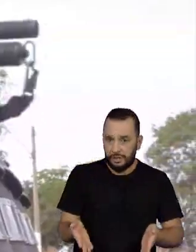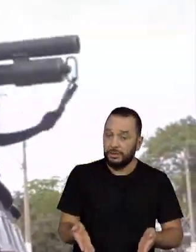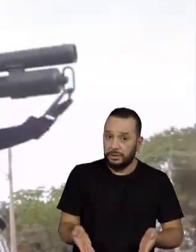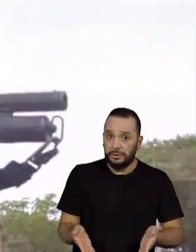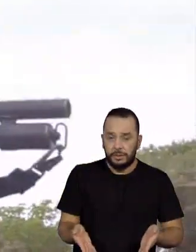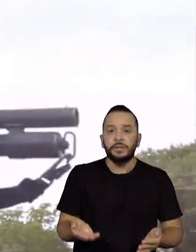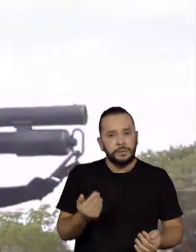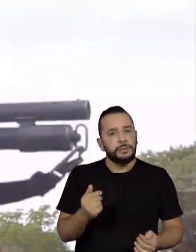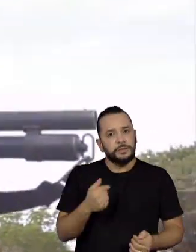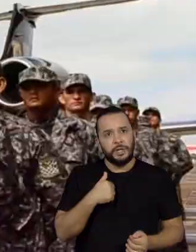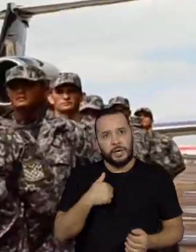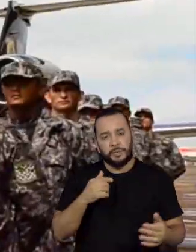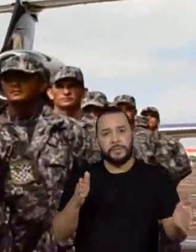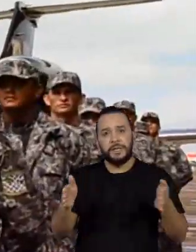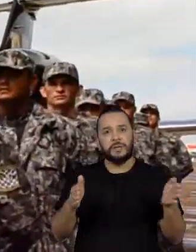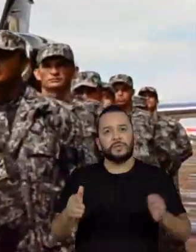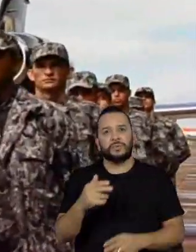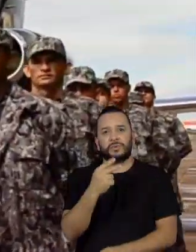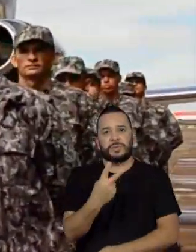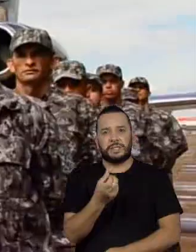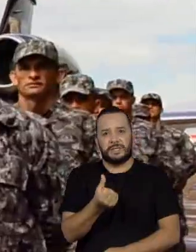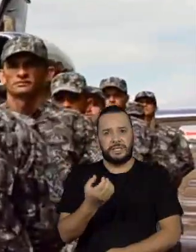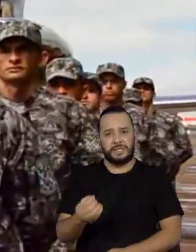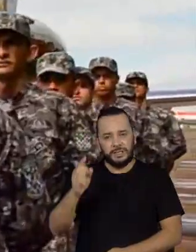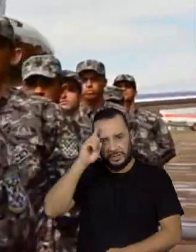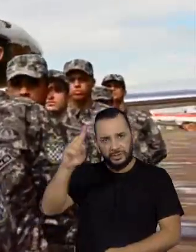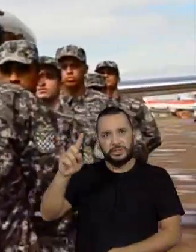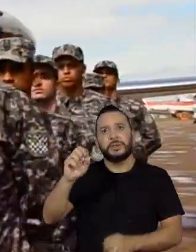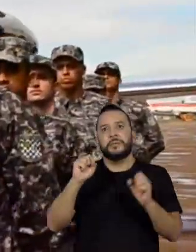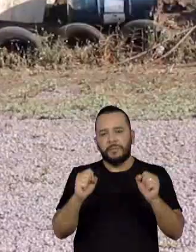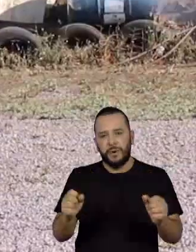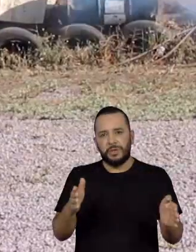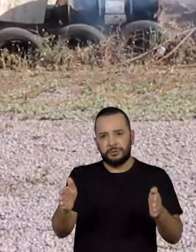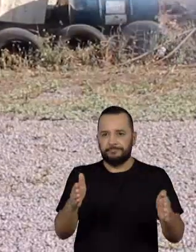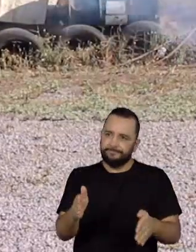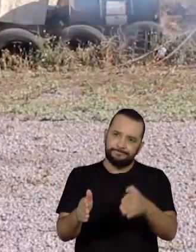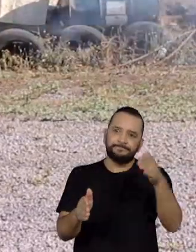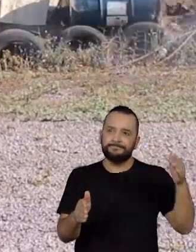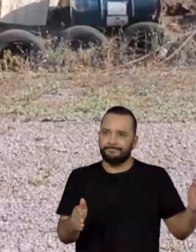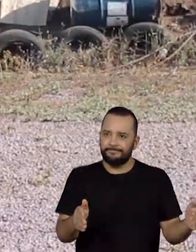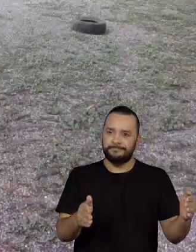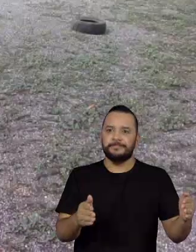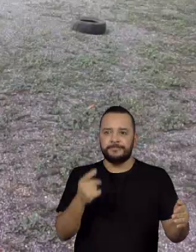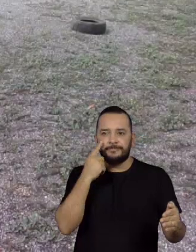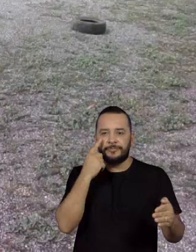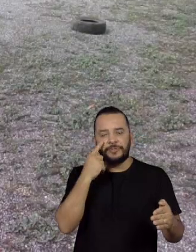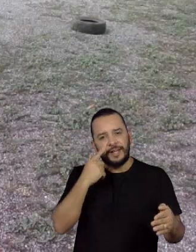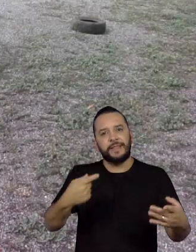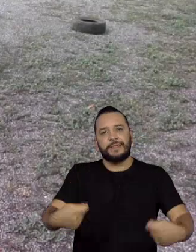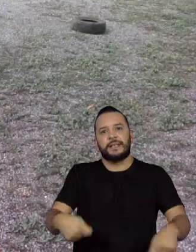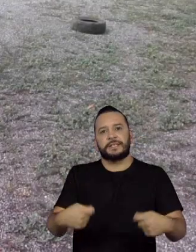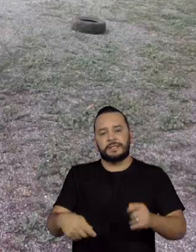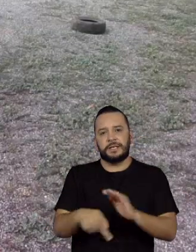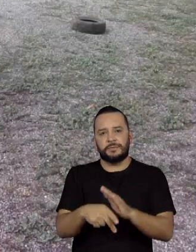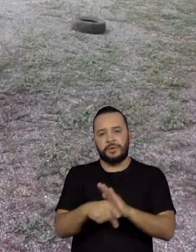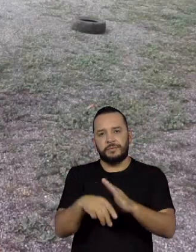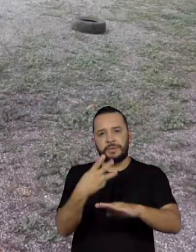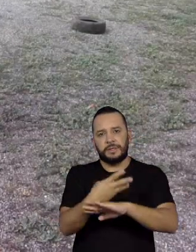de 260 dias, mas pode ser prorrogado de acordo com a necessidade do IBAMA.